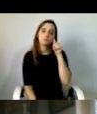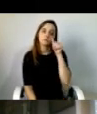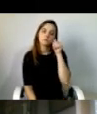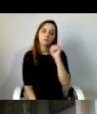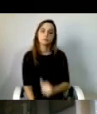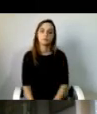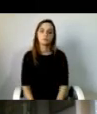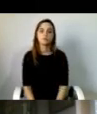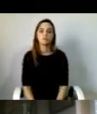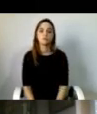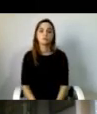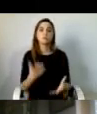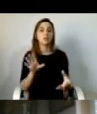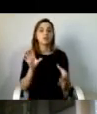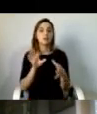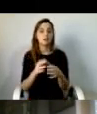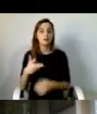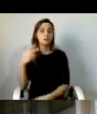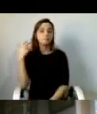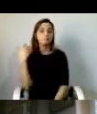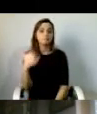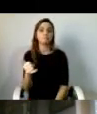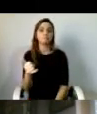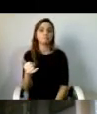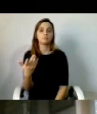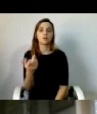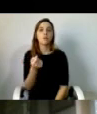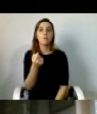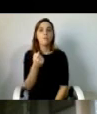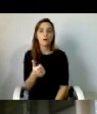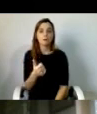Relativamente à violência, quase um terço